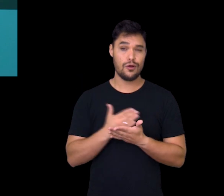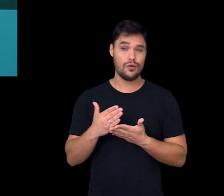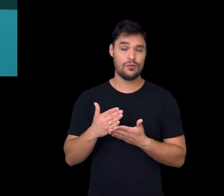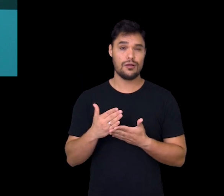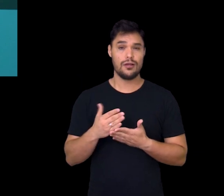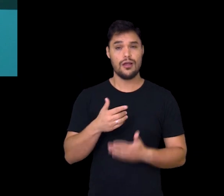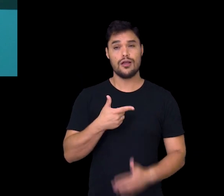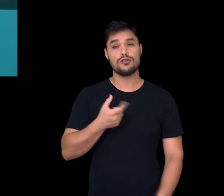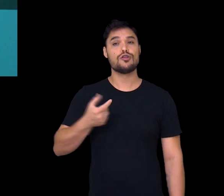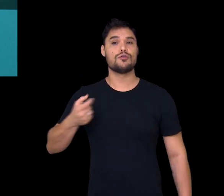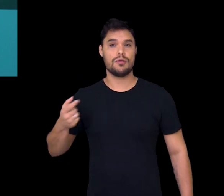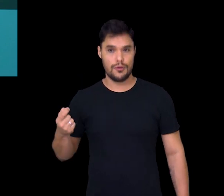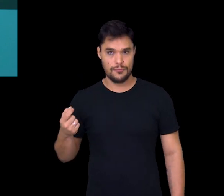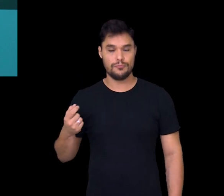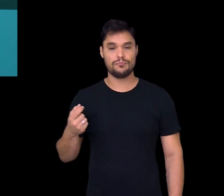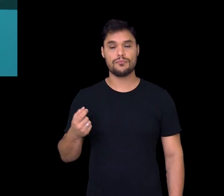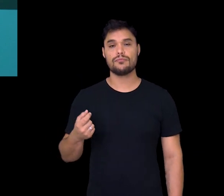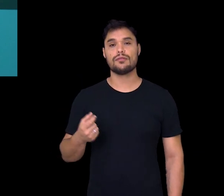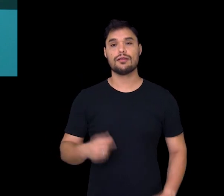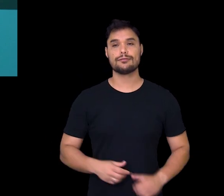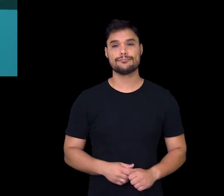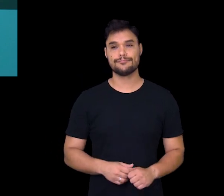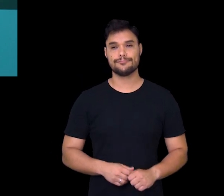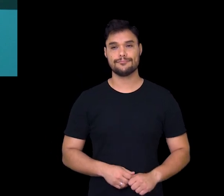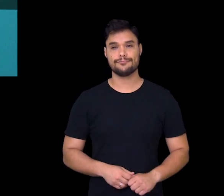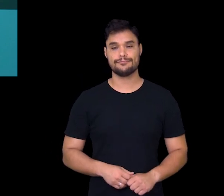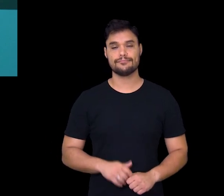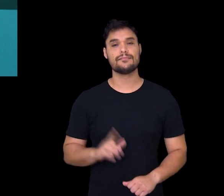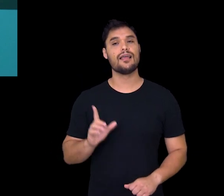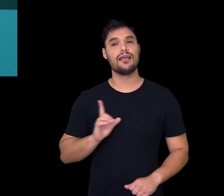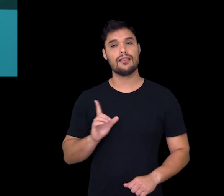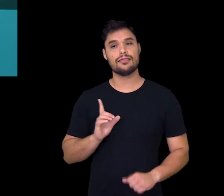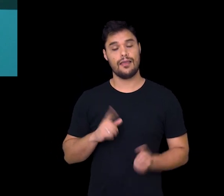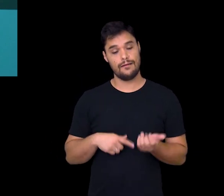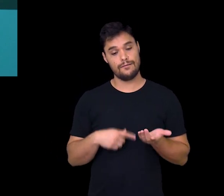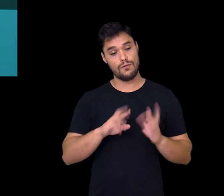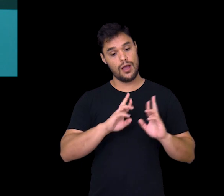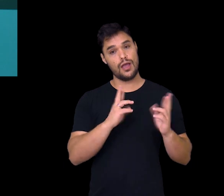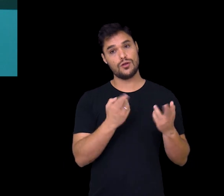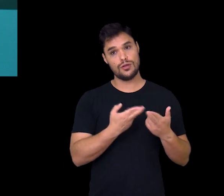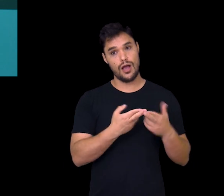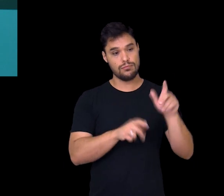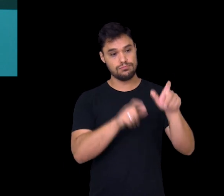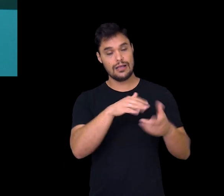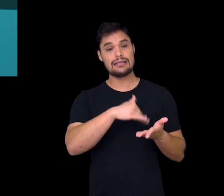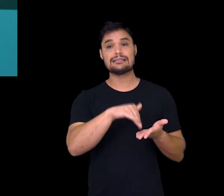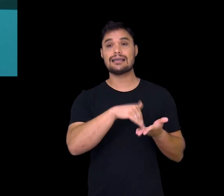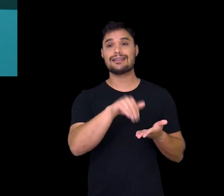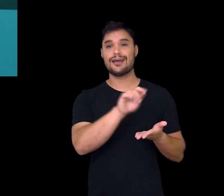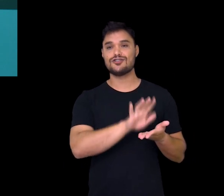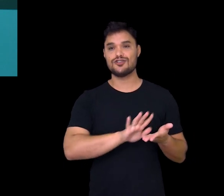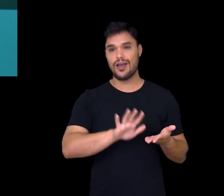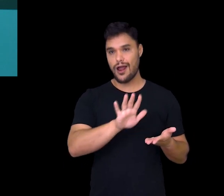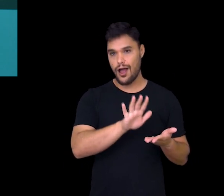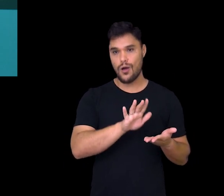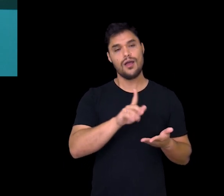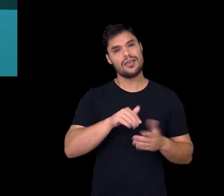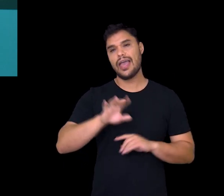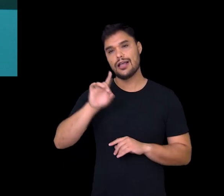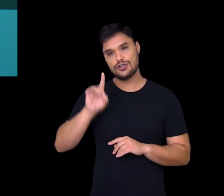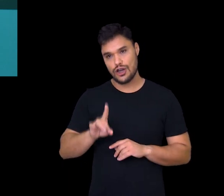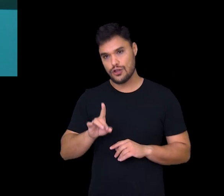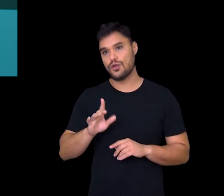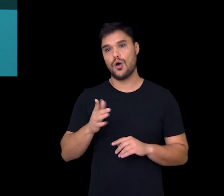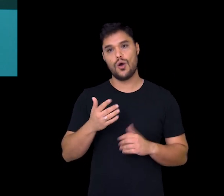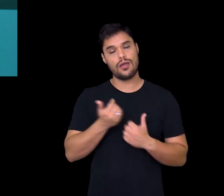né? E aí houve uma agenda paralela para os secretários gerais, que são exatamente esses diretores gerais que assessoram o